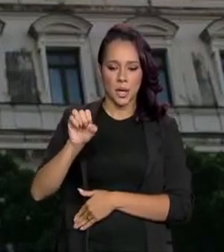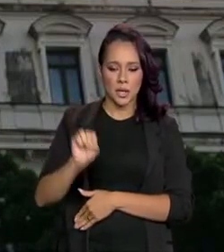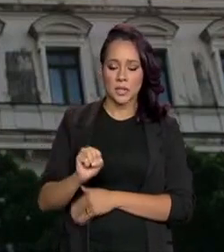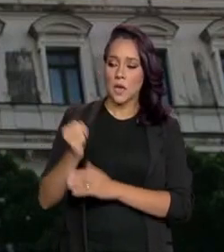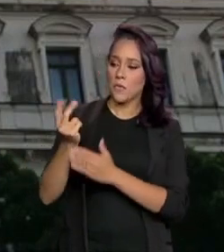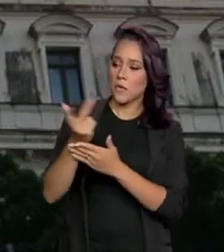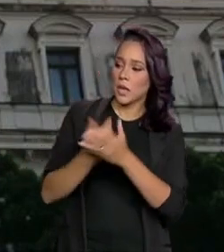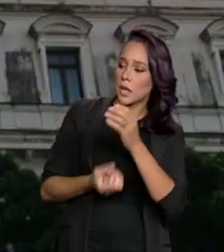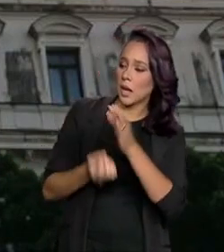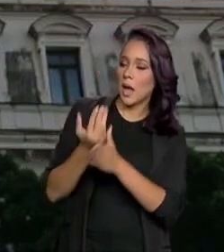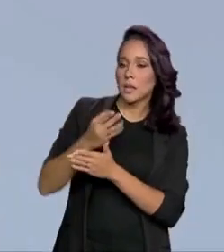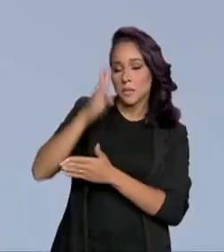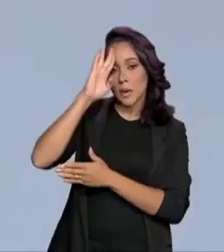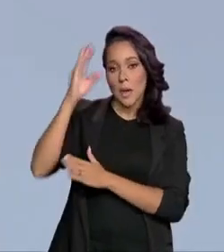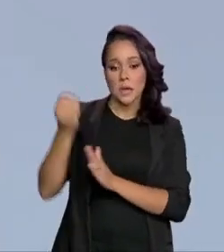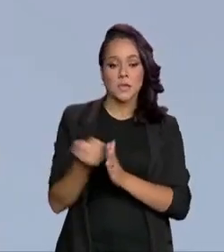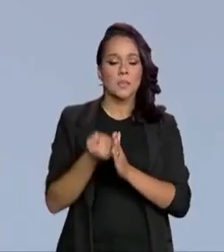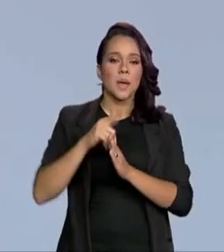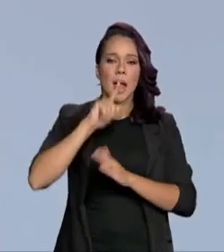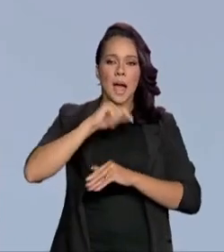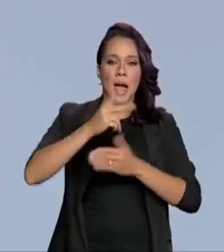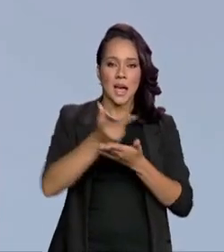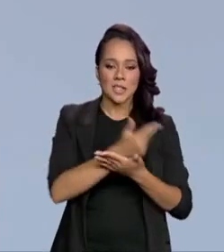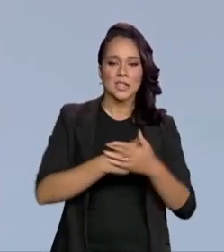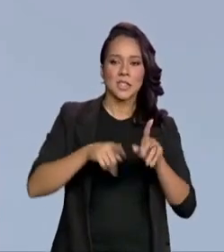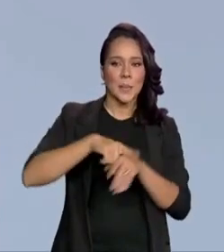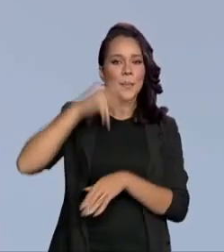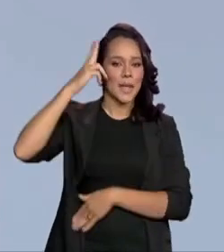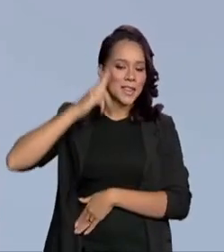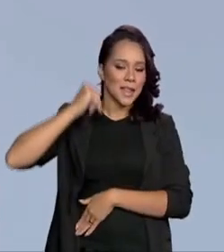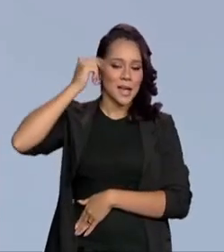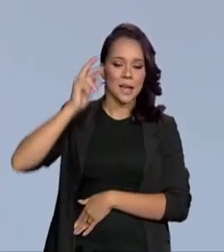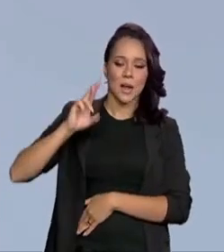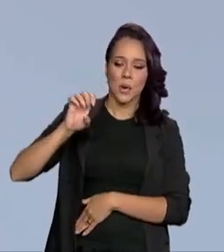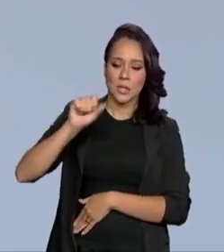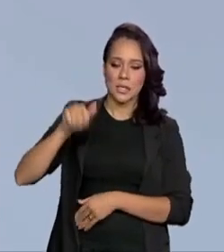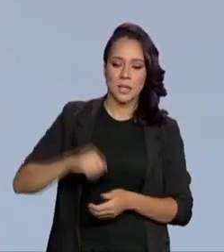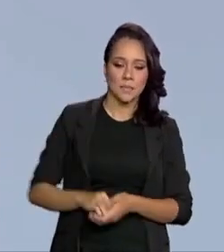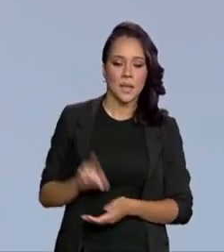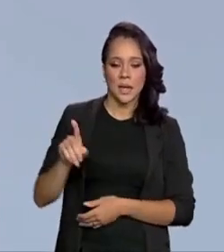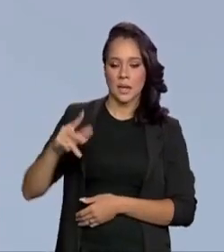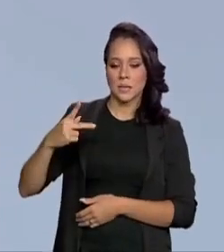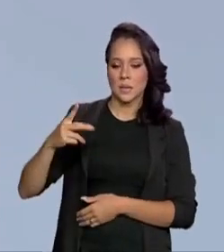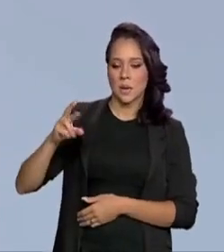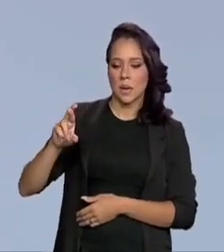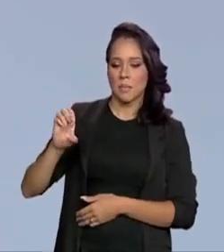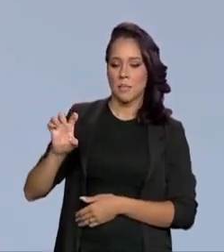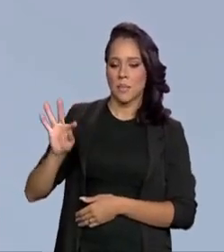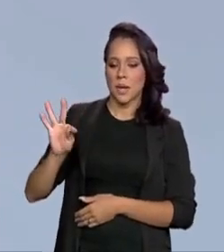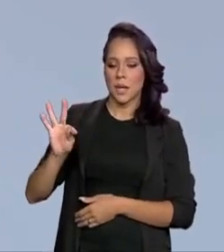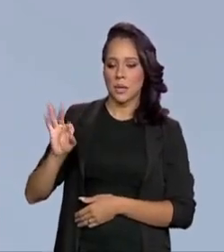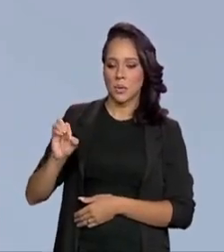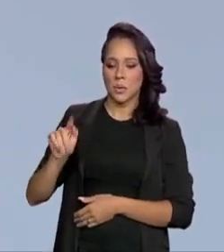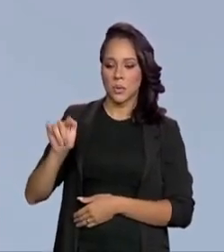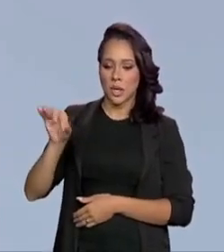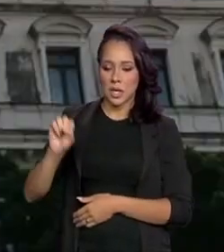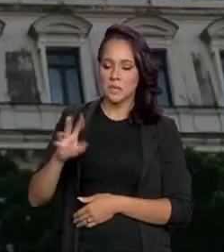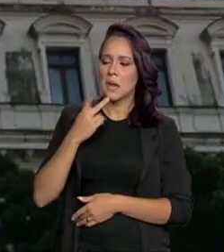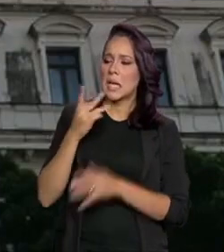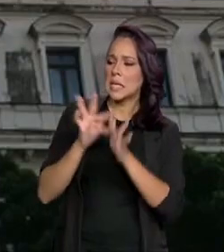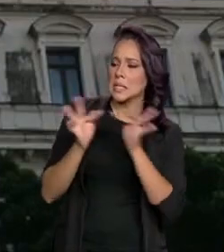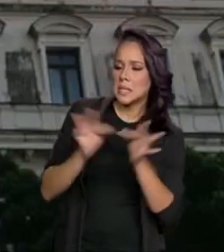obra foi criada especialmente para o mar pela artista também negra Rosana Paulino. O pretuguês, para Lélia, é o jeito de falar